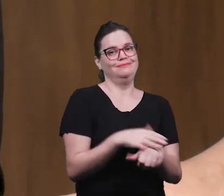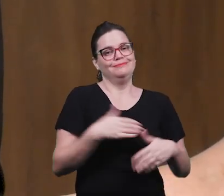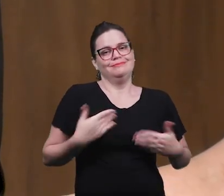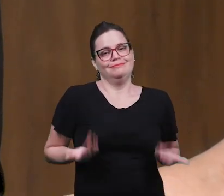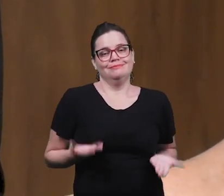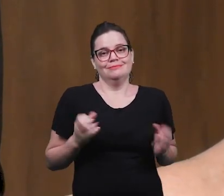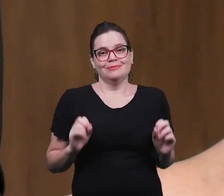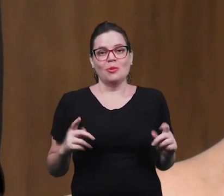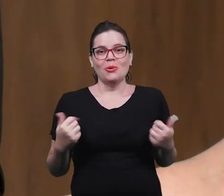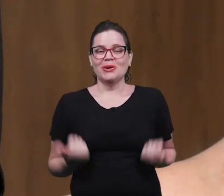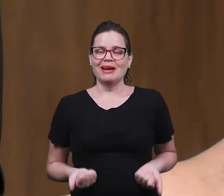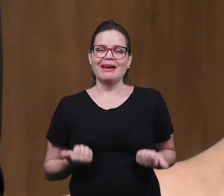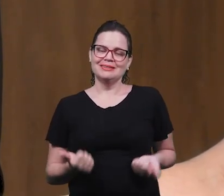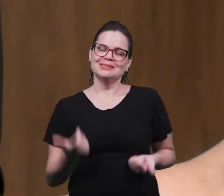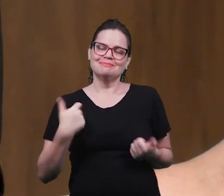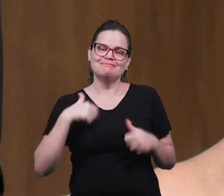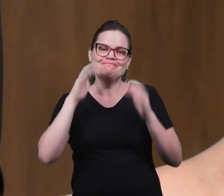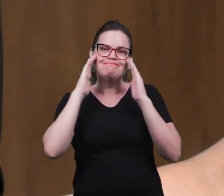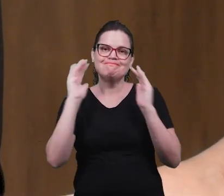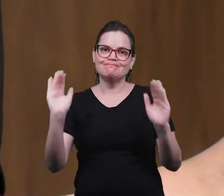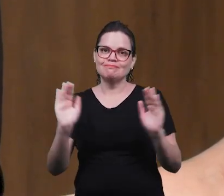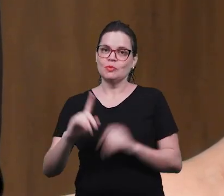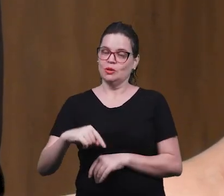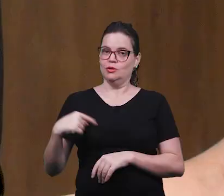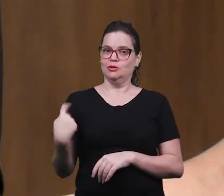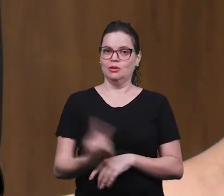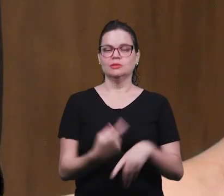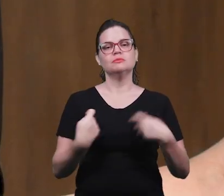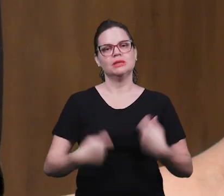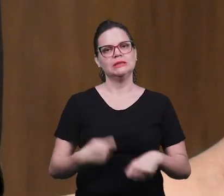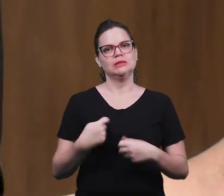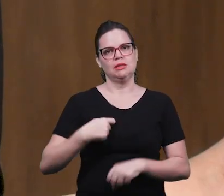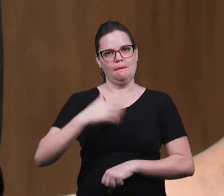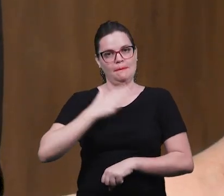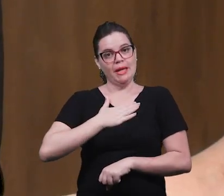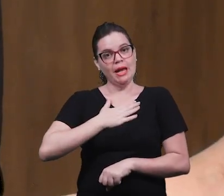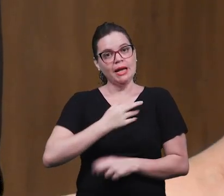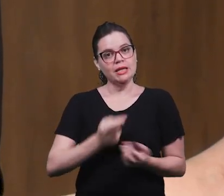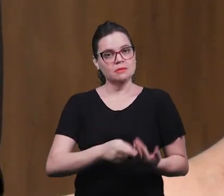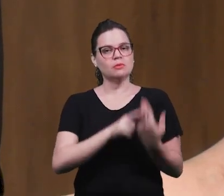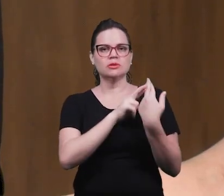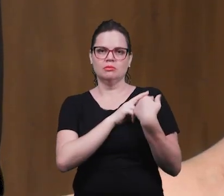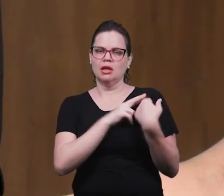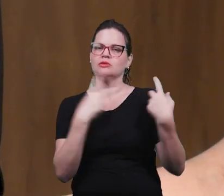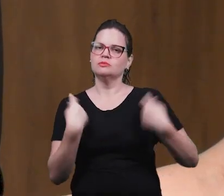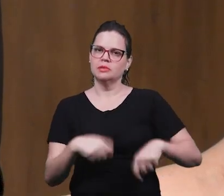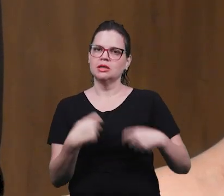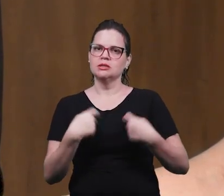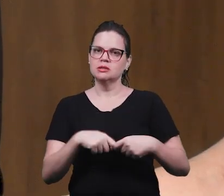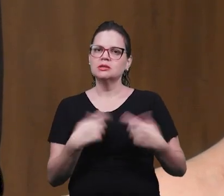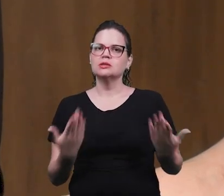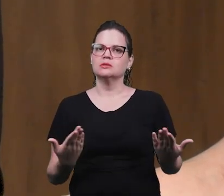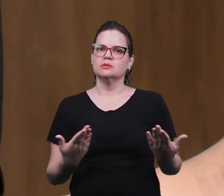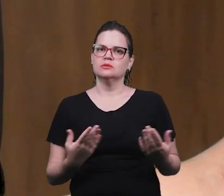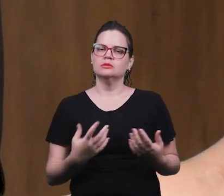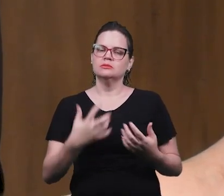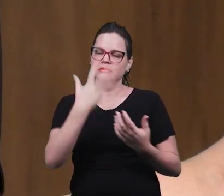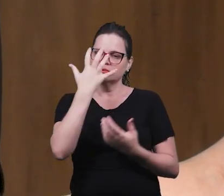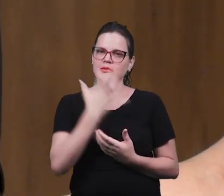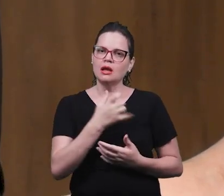os irmãos é assim, a gente faz a nossa parte. A gente estuda.